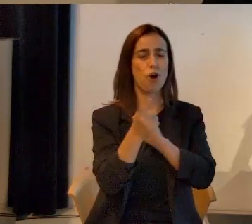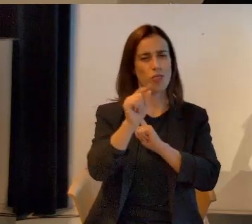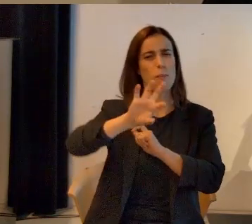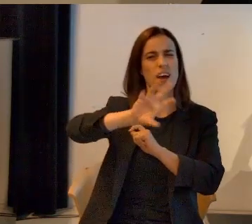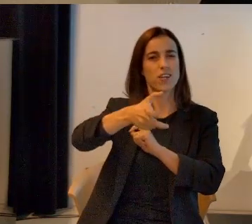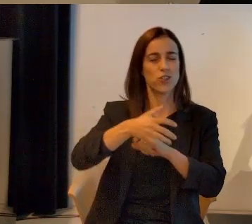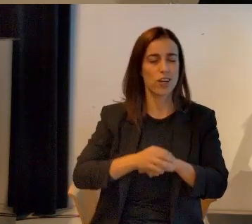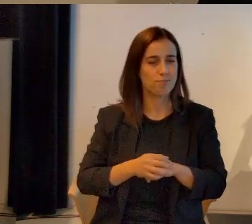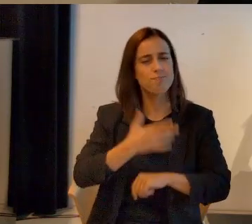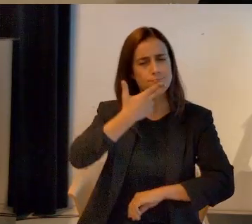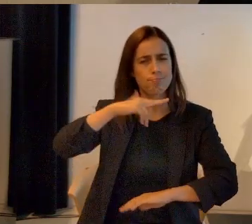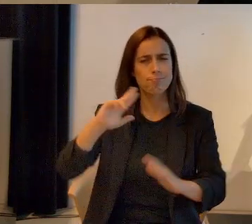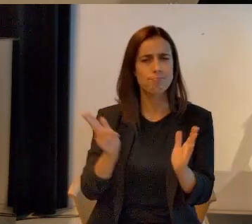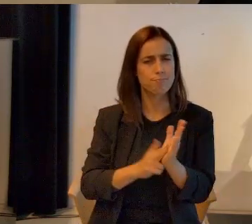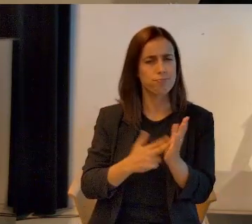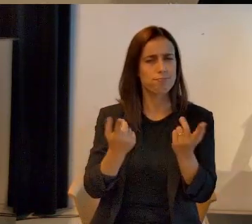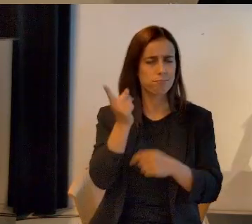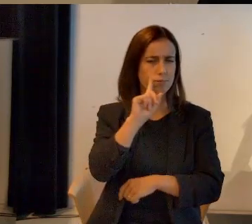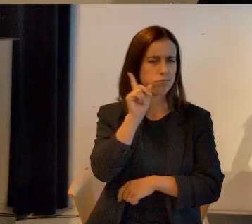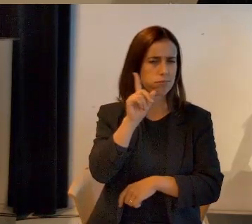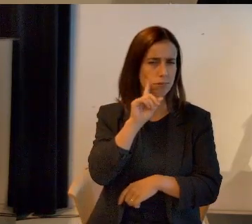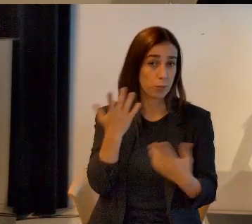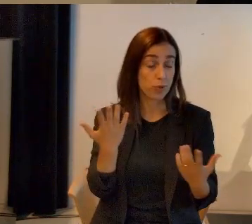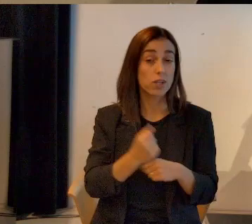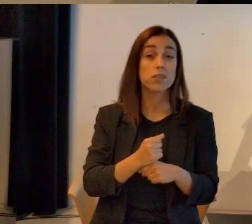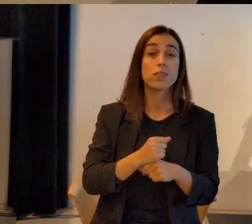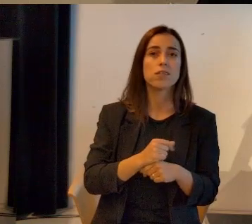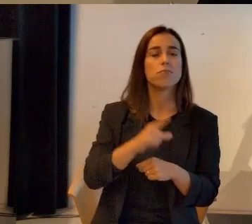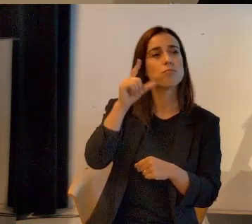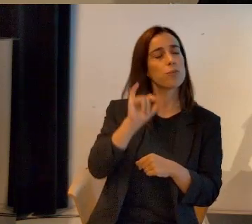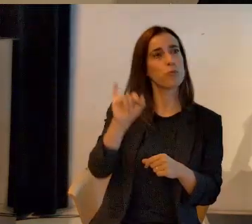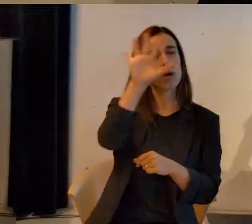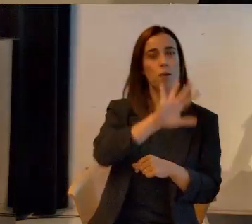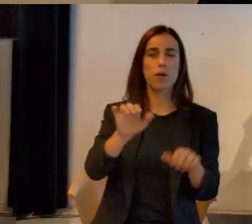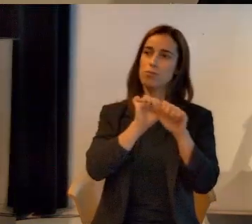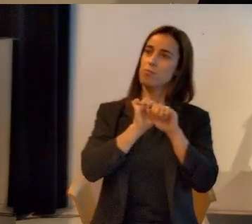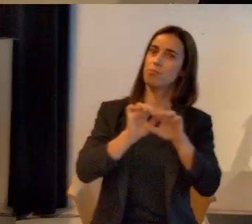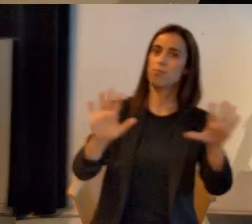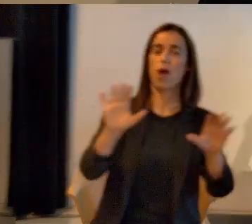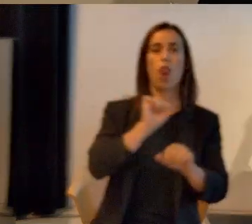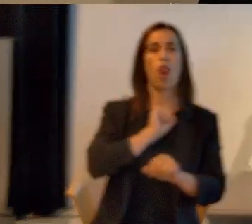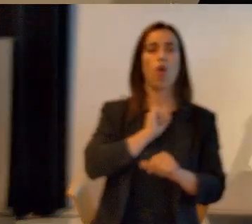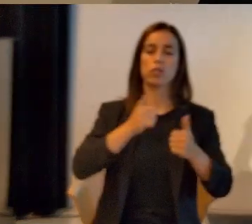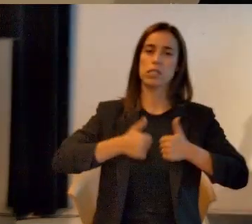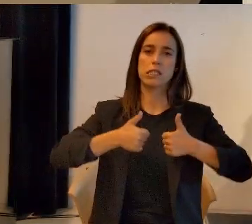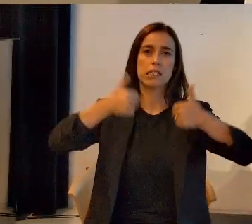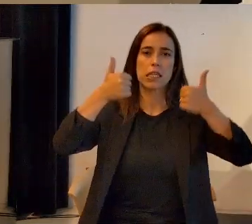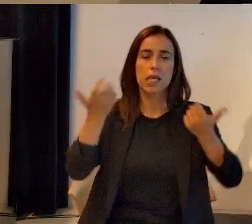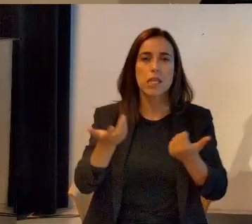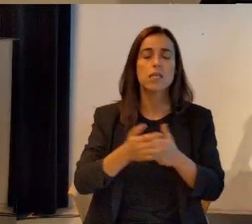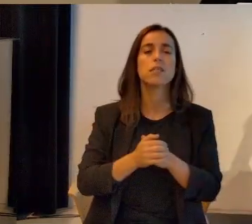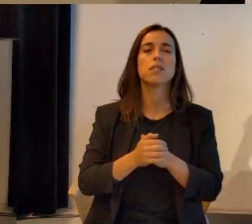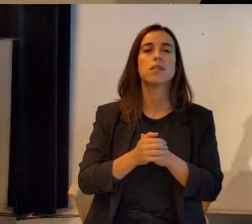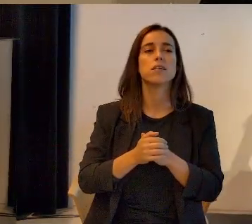e indiscutivelmente ele tem esse peso inclusive na transformação de uma imagem que é da nossa imagem enquanto cidade e que,